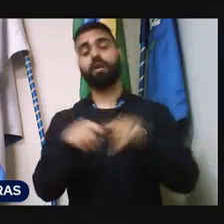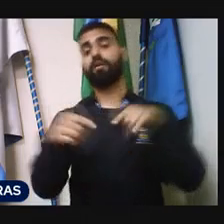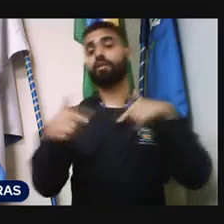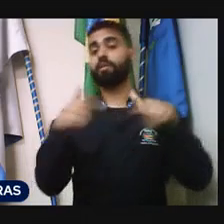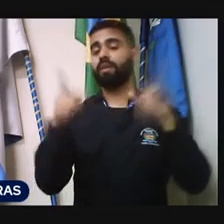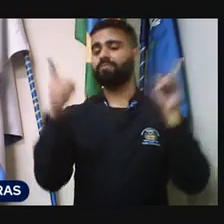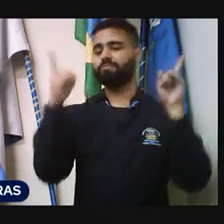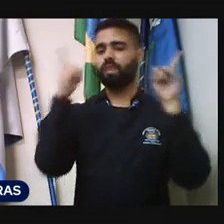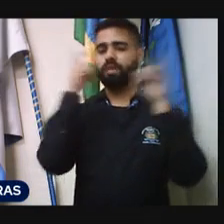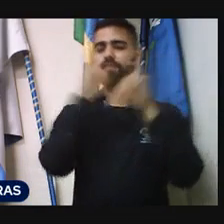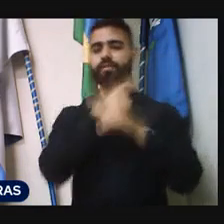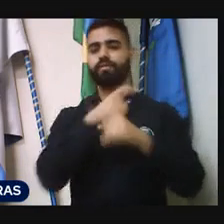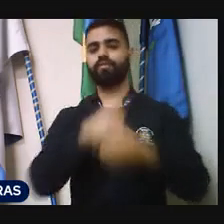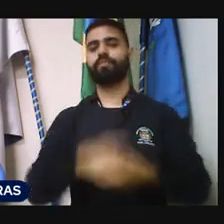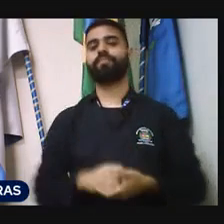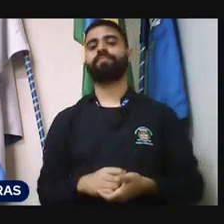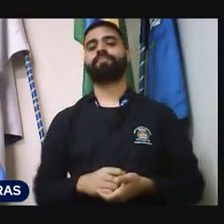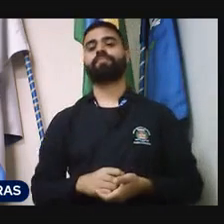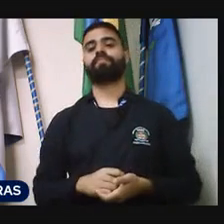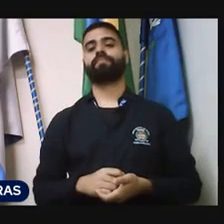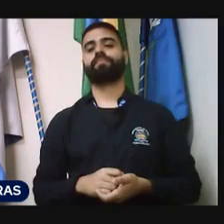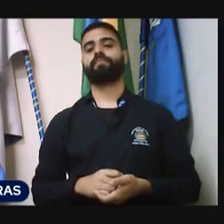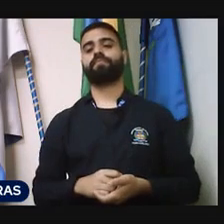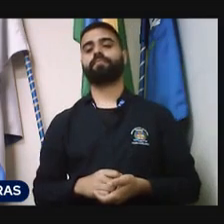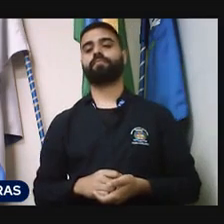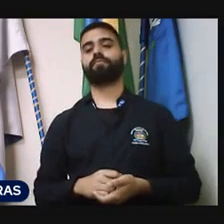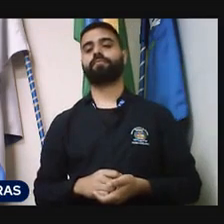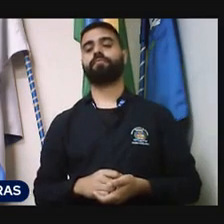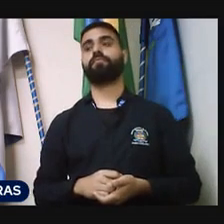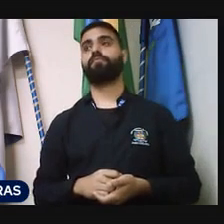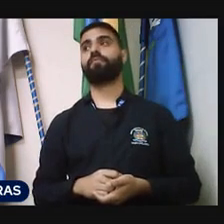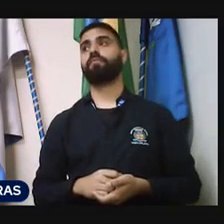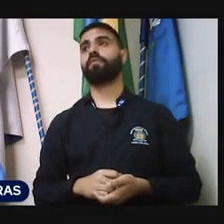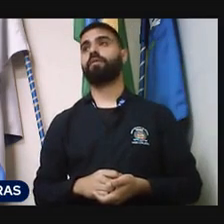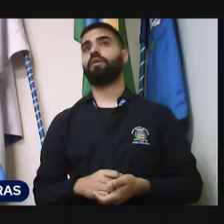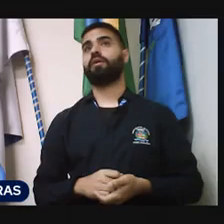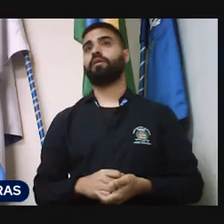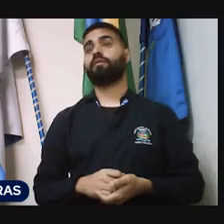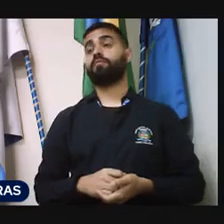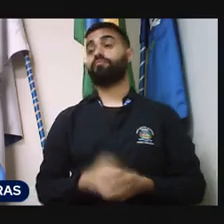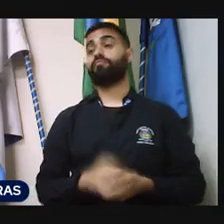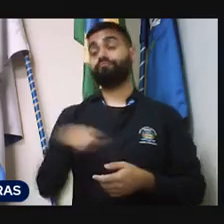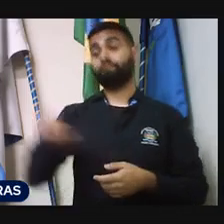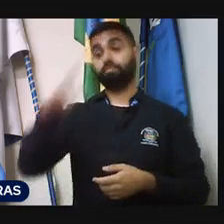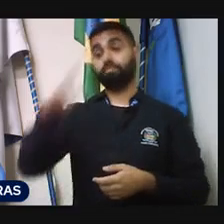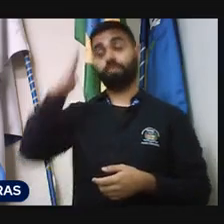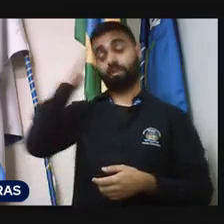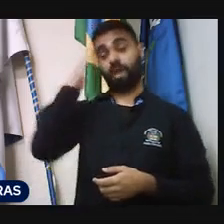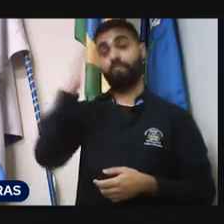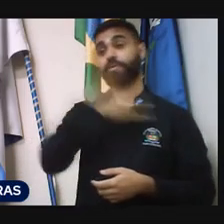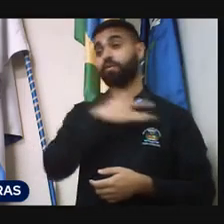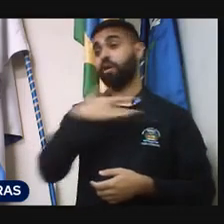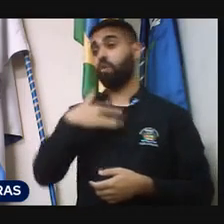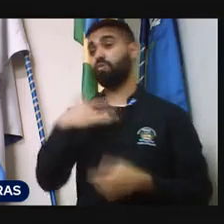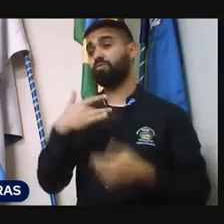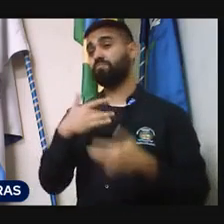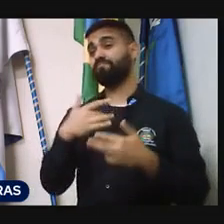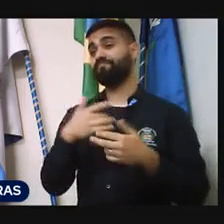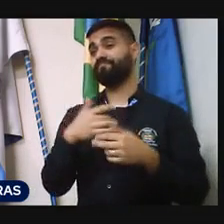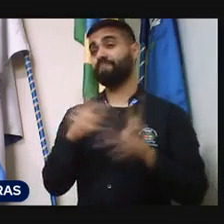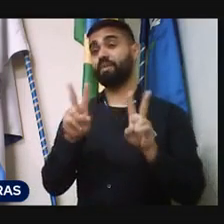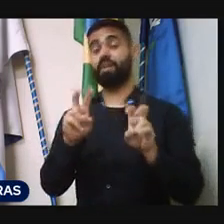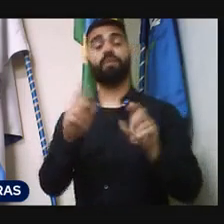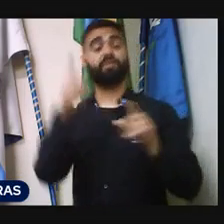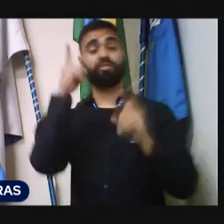trabalho muito largo né não é que sabe disso saúde é um campo muito difícil né da gente